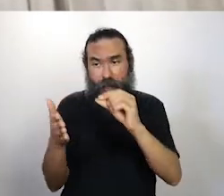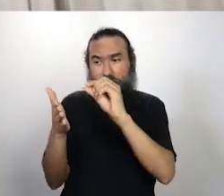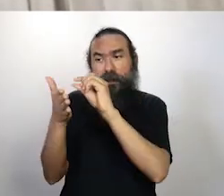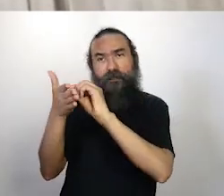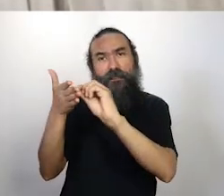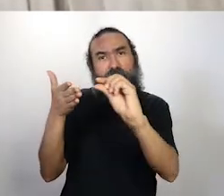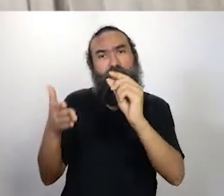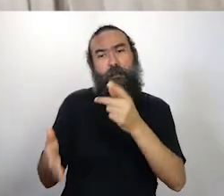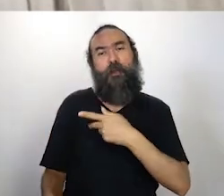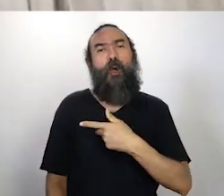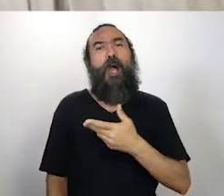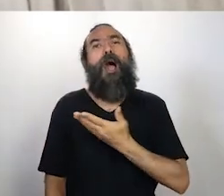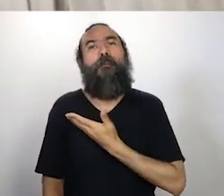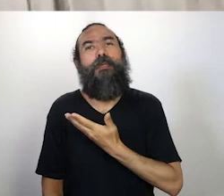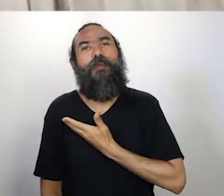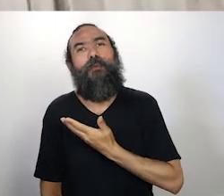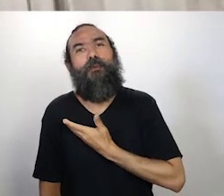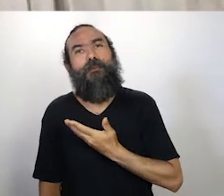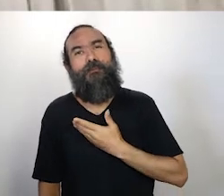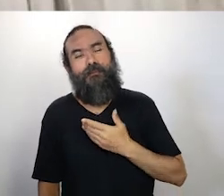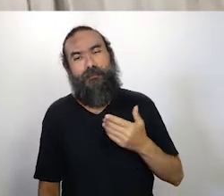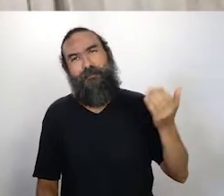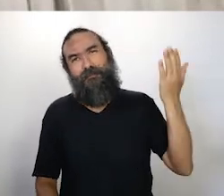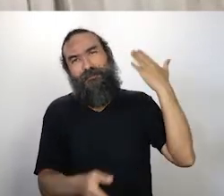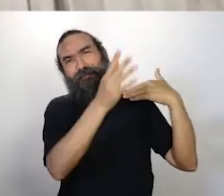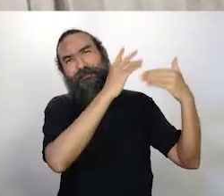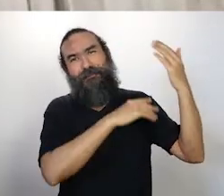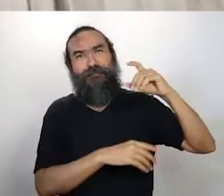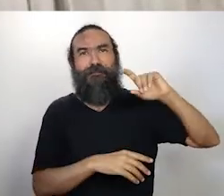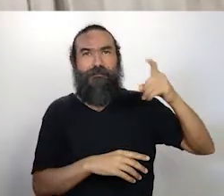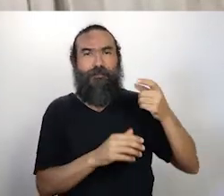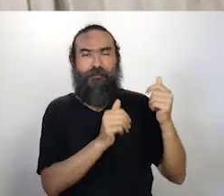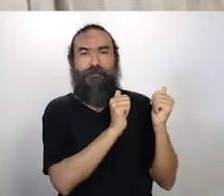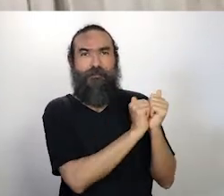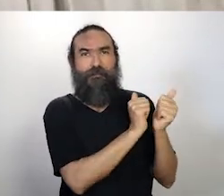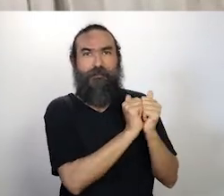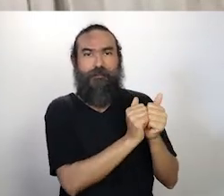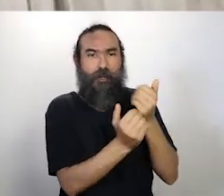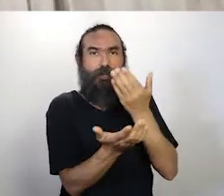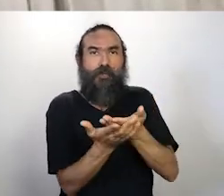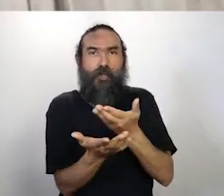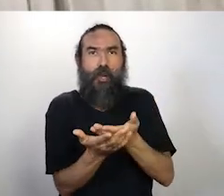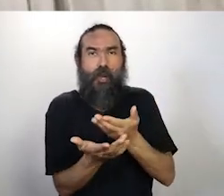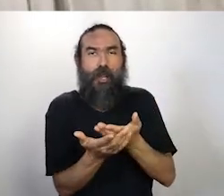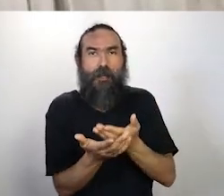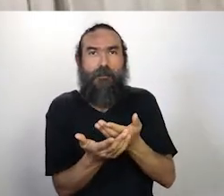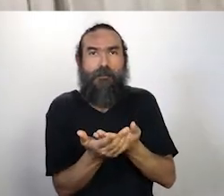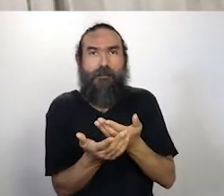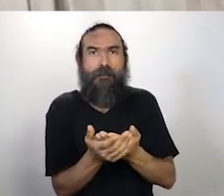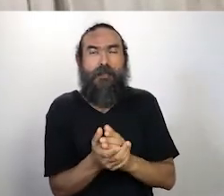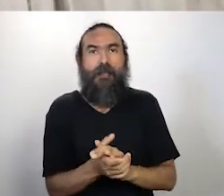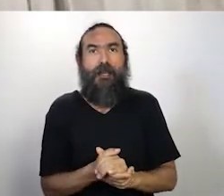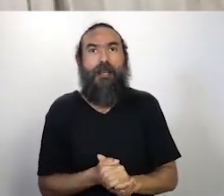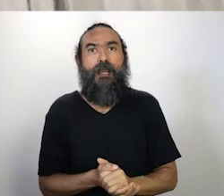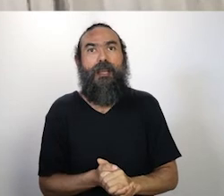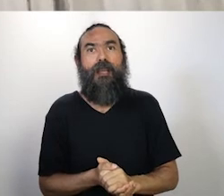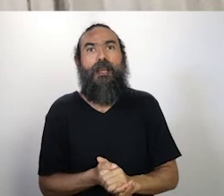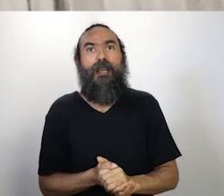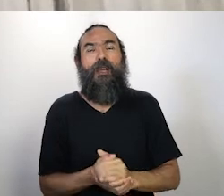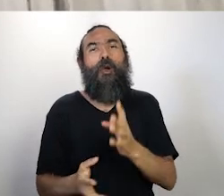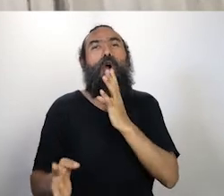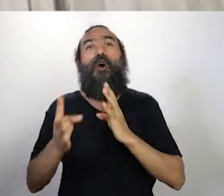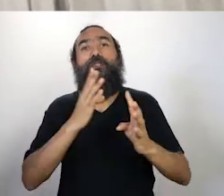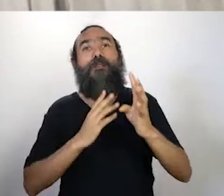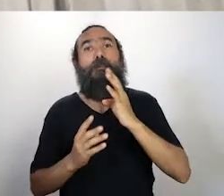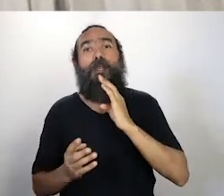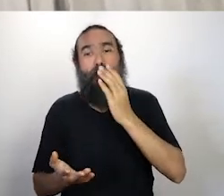amigo faz parte de uma escola que a gente participou, acho que é Academia de Líderes Ubuntu.